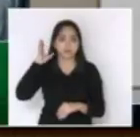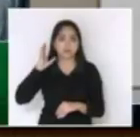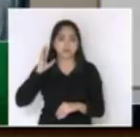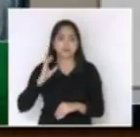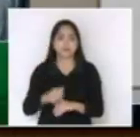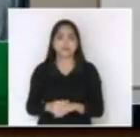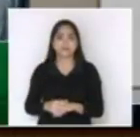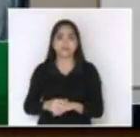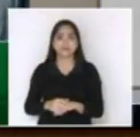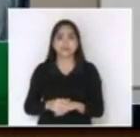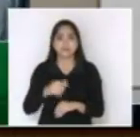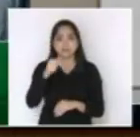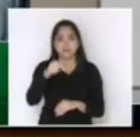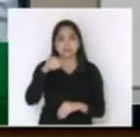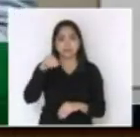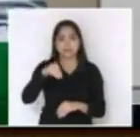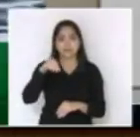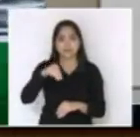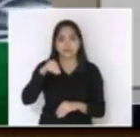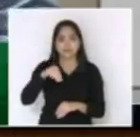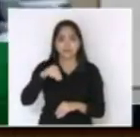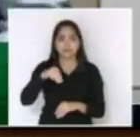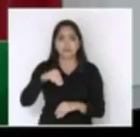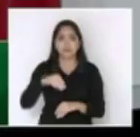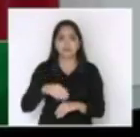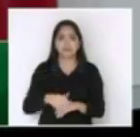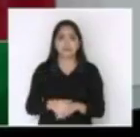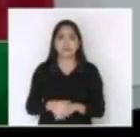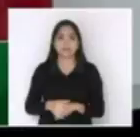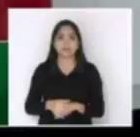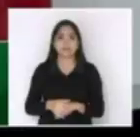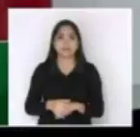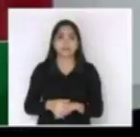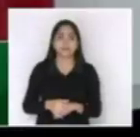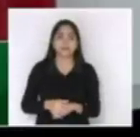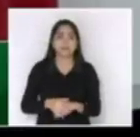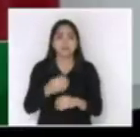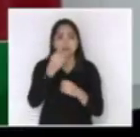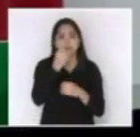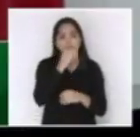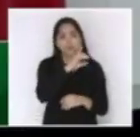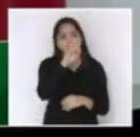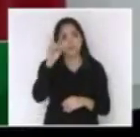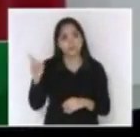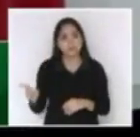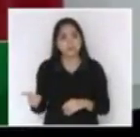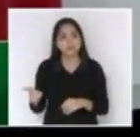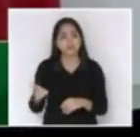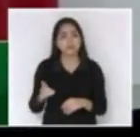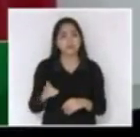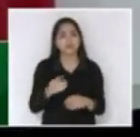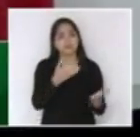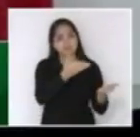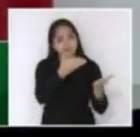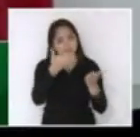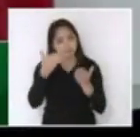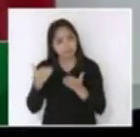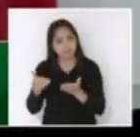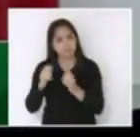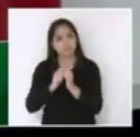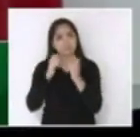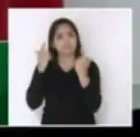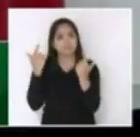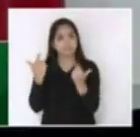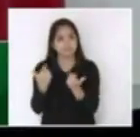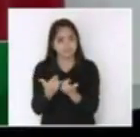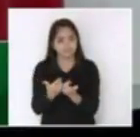até 7 minutos, deputada. Muito obrigada, senhor presidente. Muito bom dia, colegas parlamentares. Muito bem-vindos à Assembleia Legislativa do